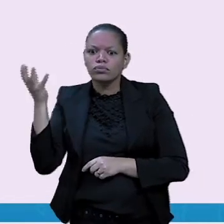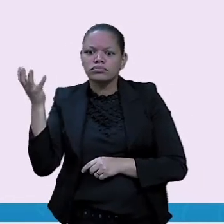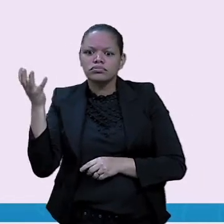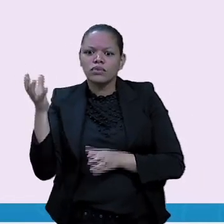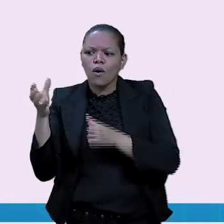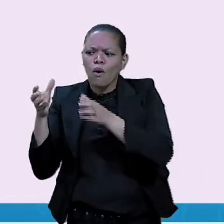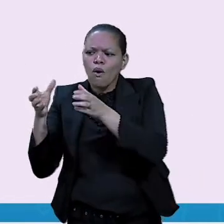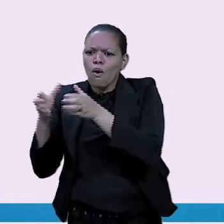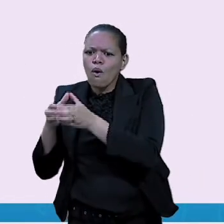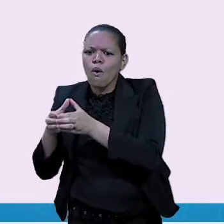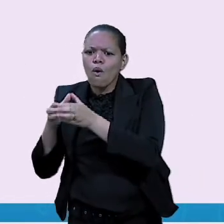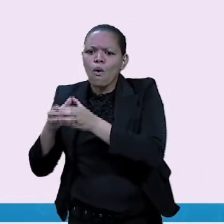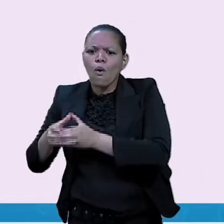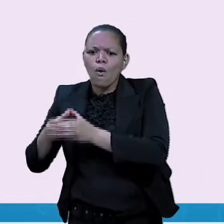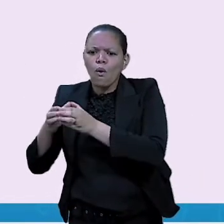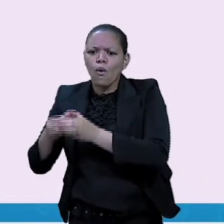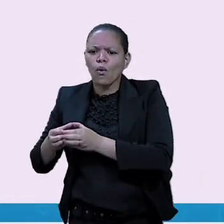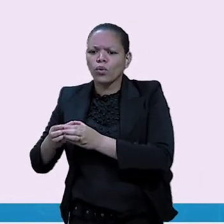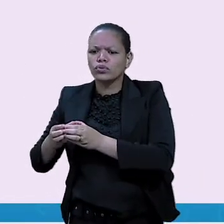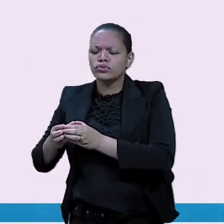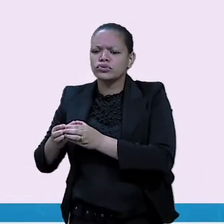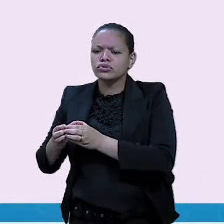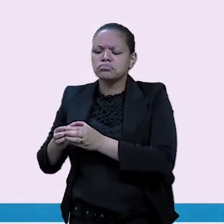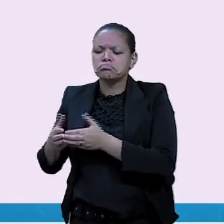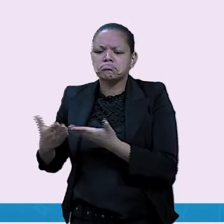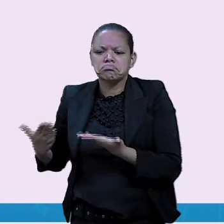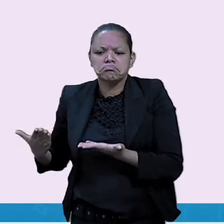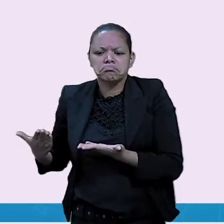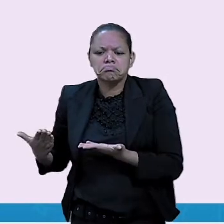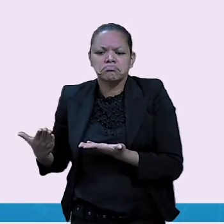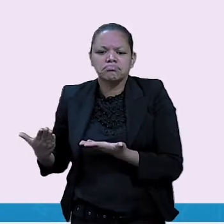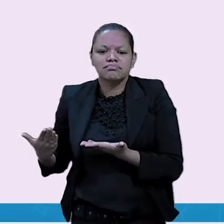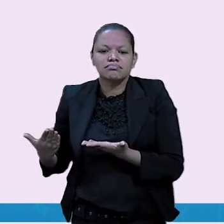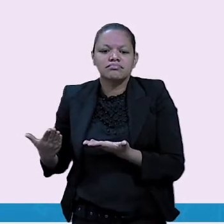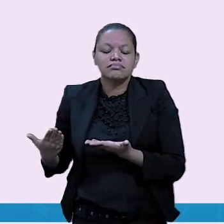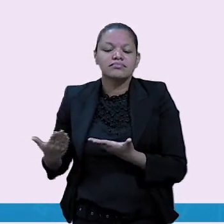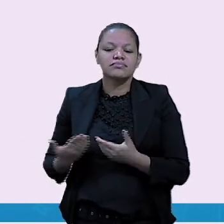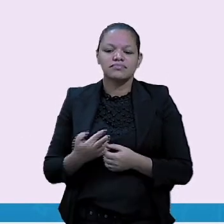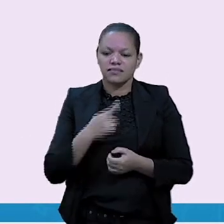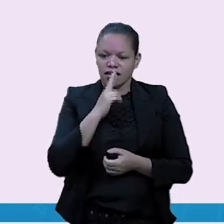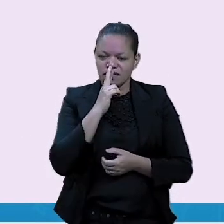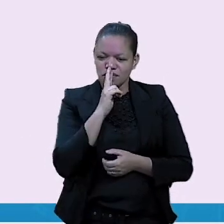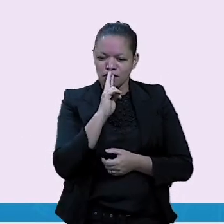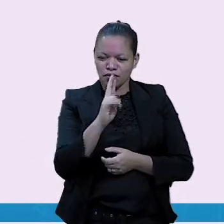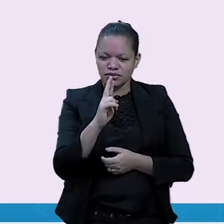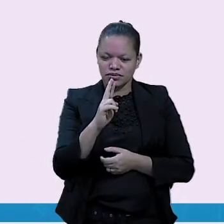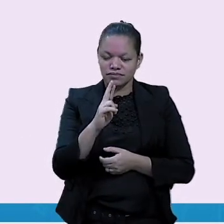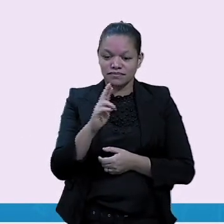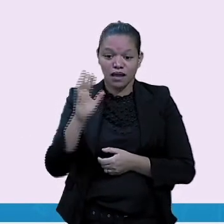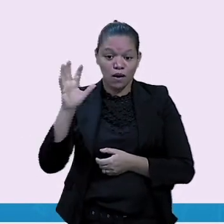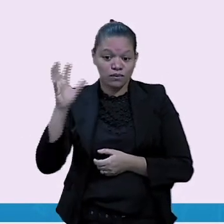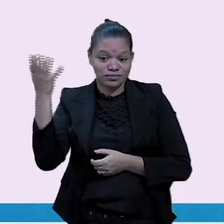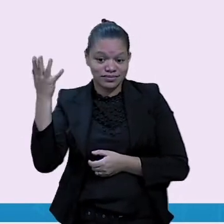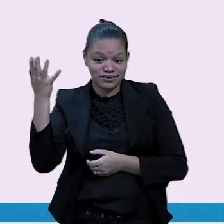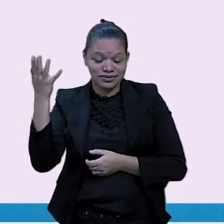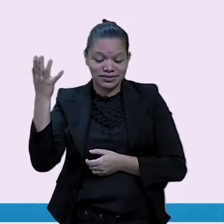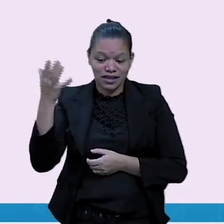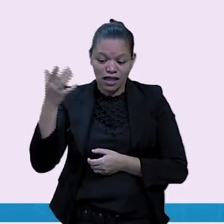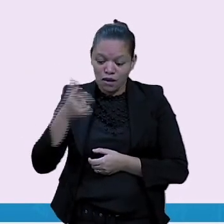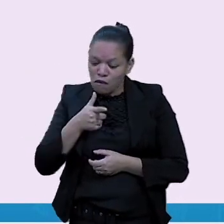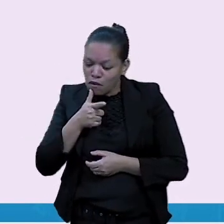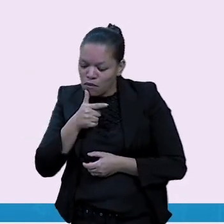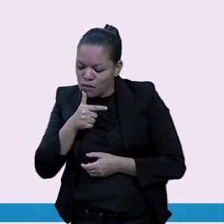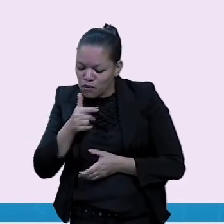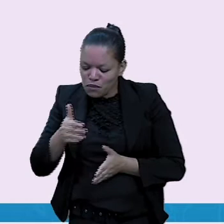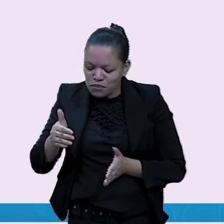falei no início? Isso mesmo, a história, ela se passa à beira de um rio, né? Zé Lelé